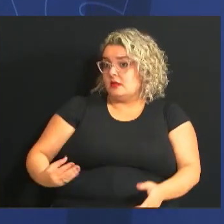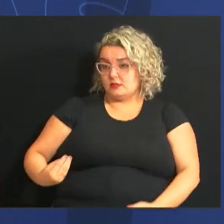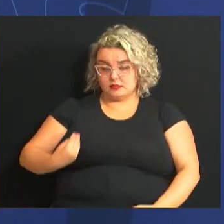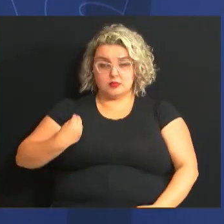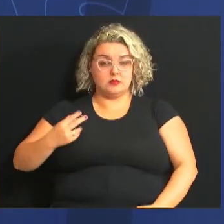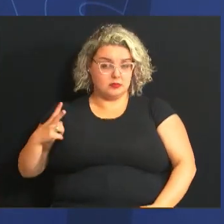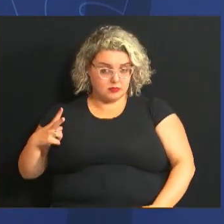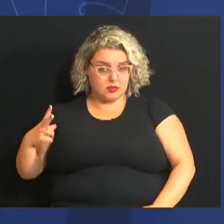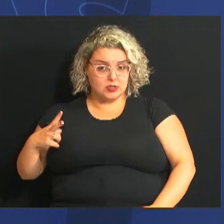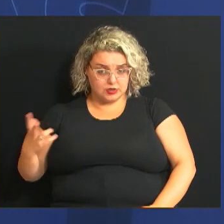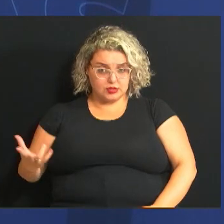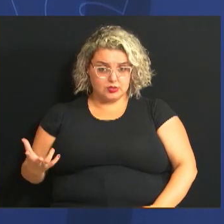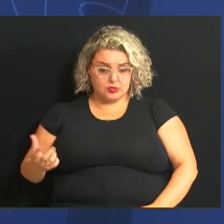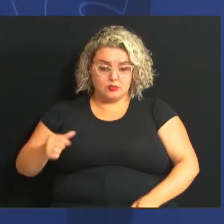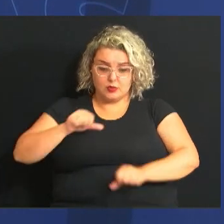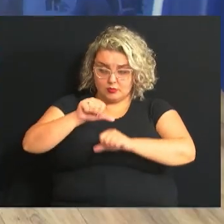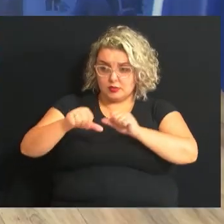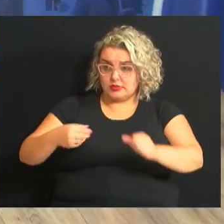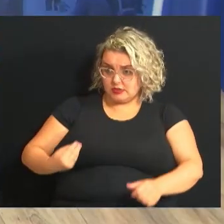uma mudança de vida.